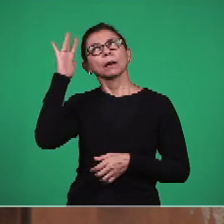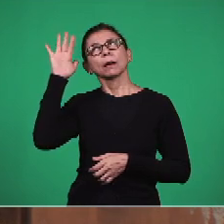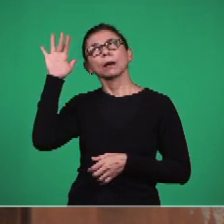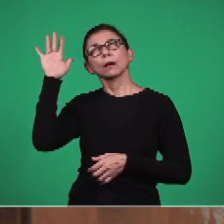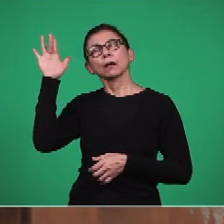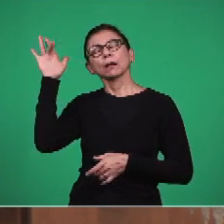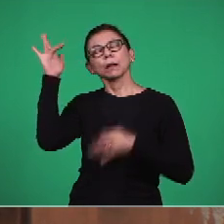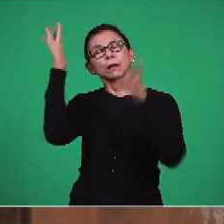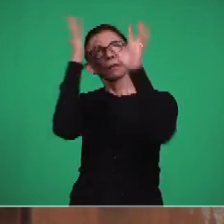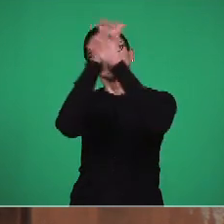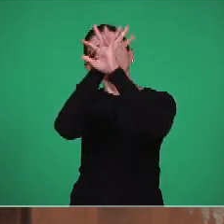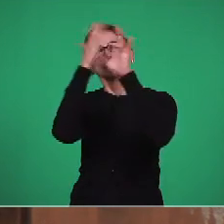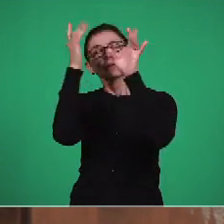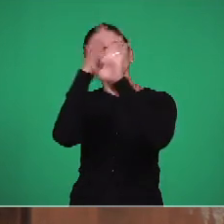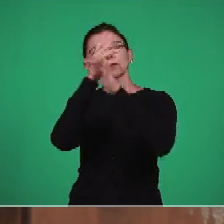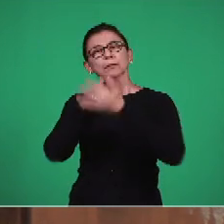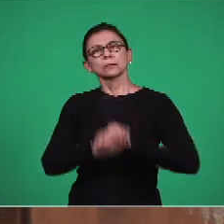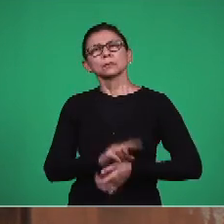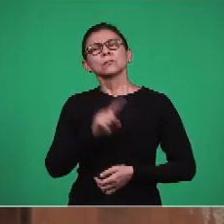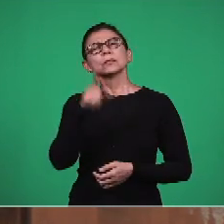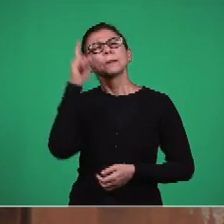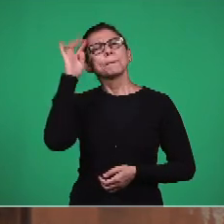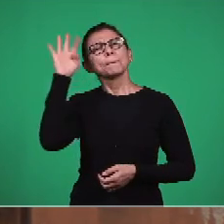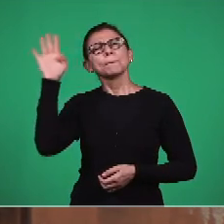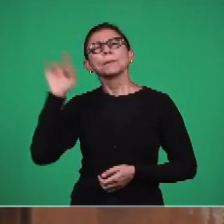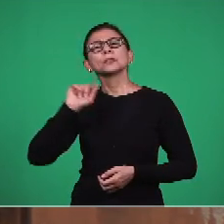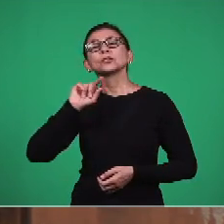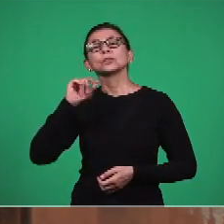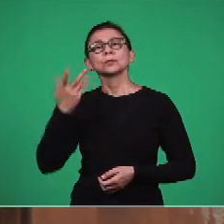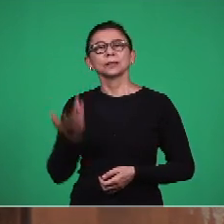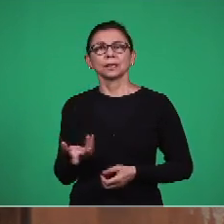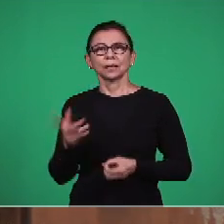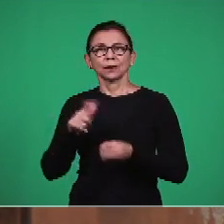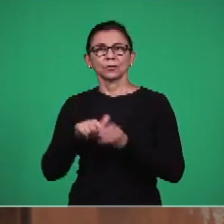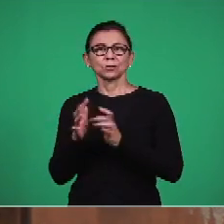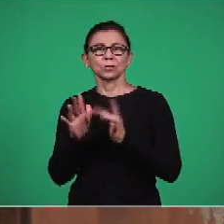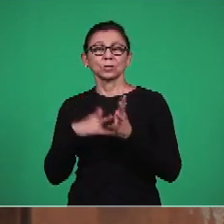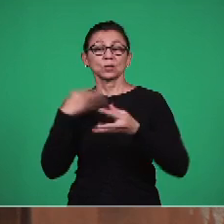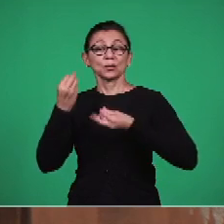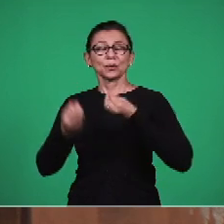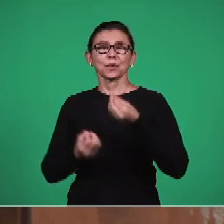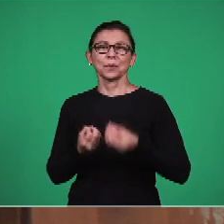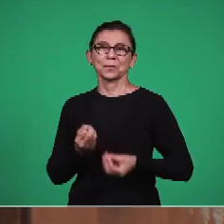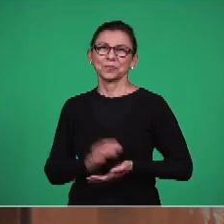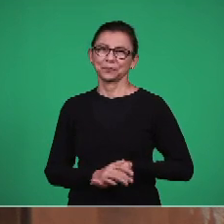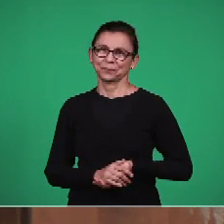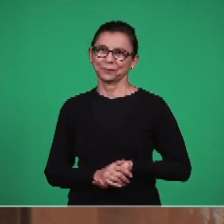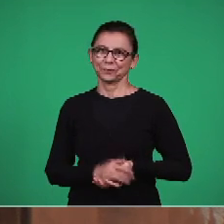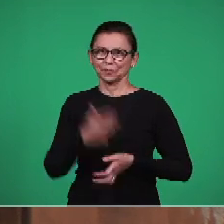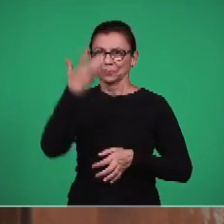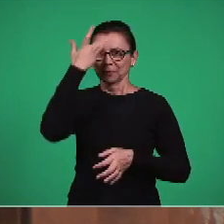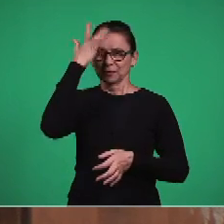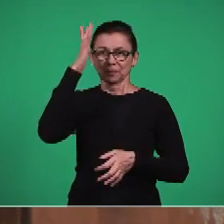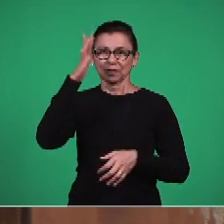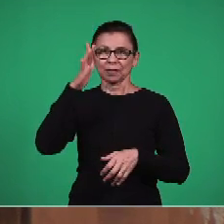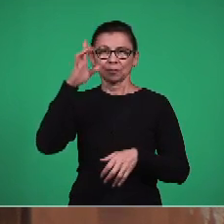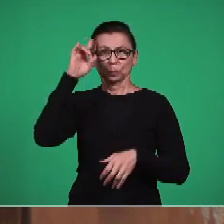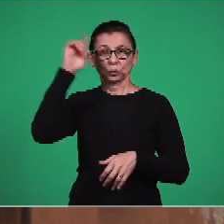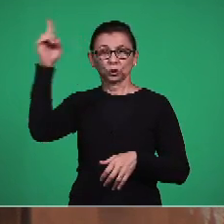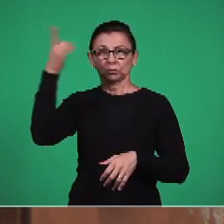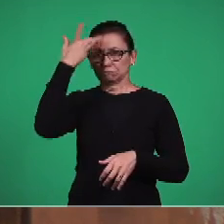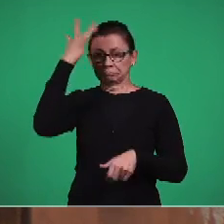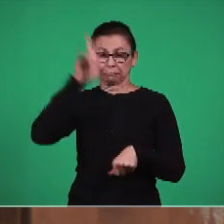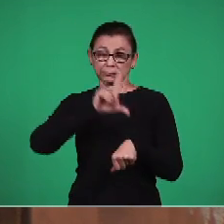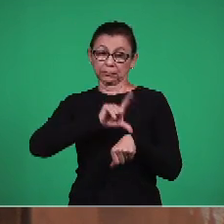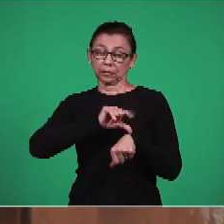não vem. Você está imaginando que vai ser tal dia. Então, por isso, ninguém sabe o dia nem a hora. Então, é preparo. Prepare a vigilância,